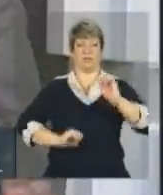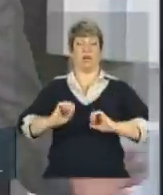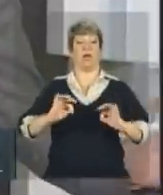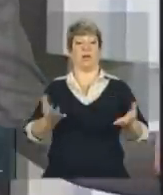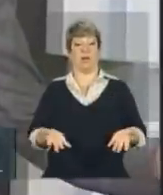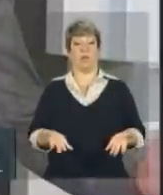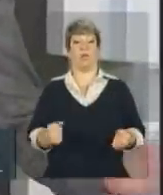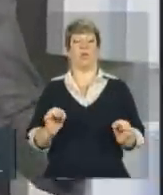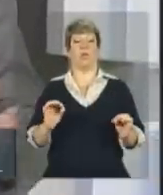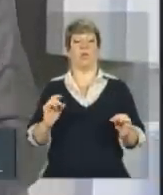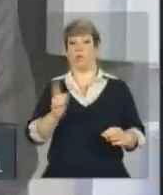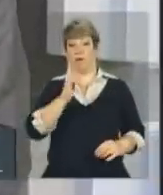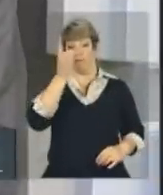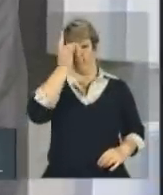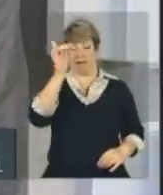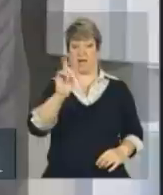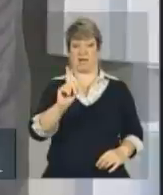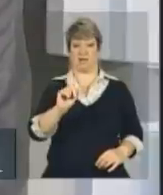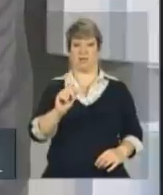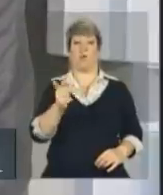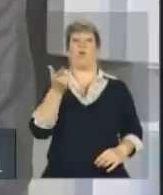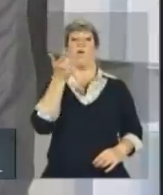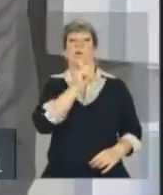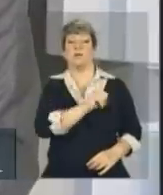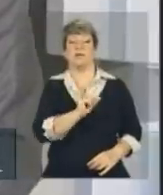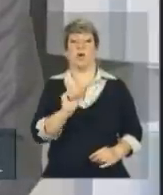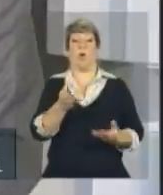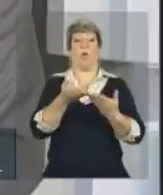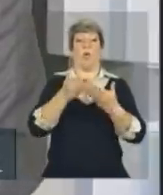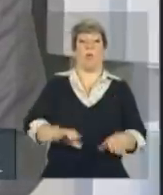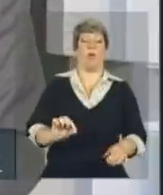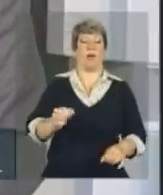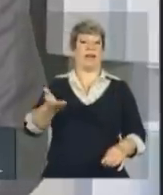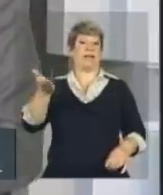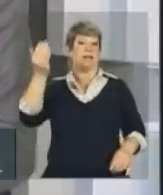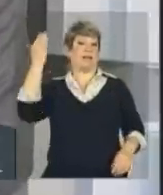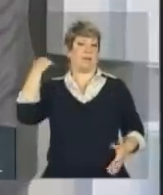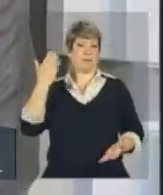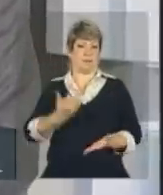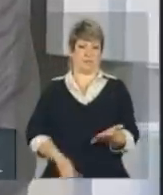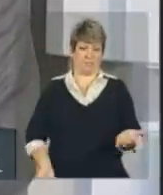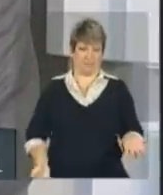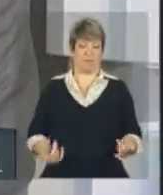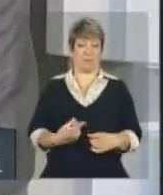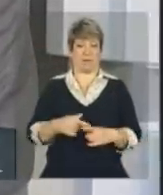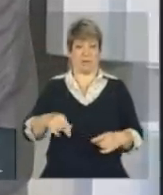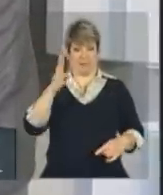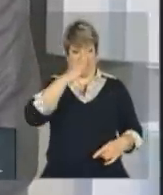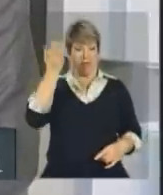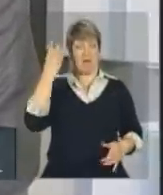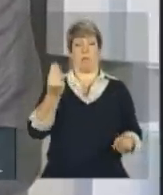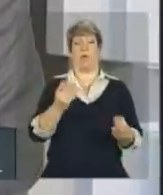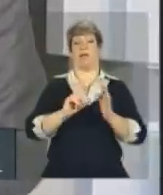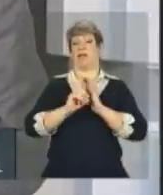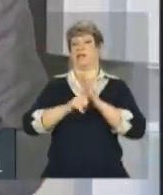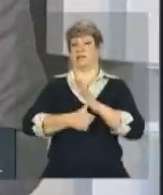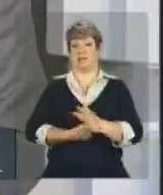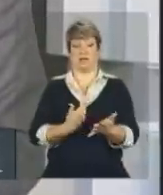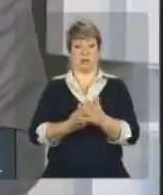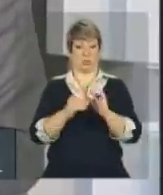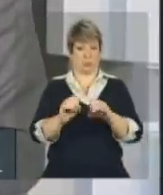fácil você recuperar o tempo perdido. O Brasil, infelizmente, não se dedicou à educação como